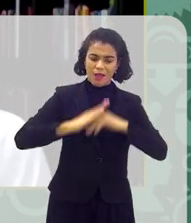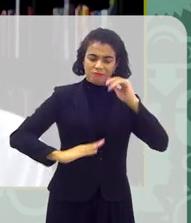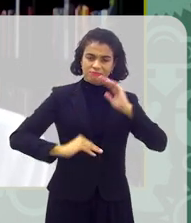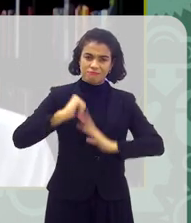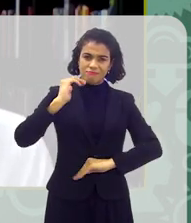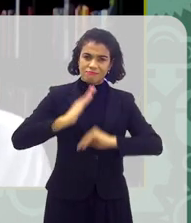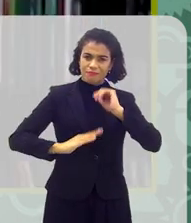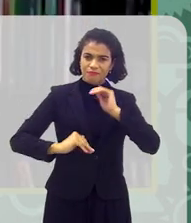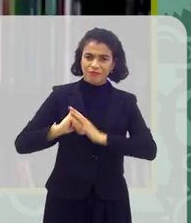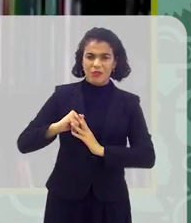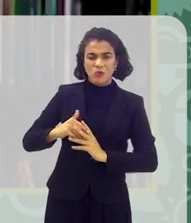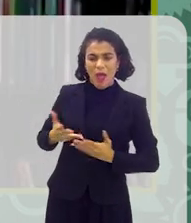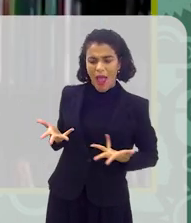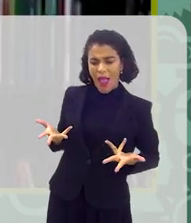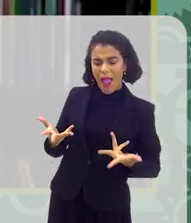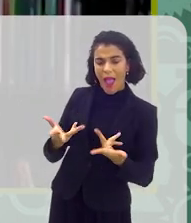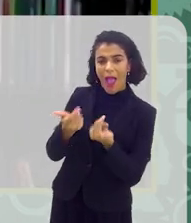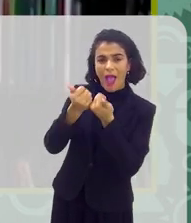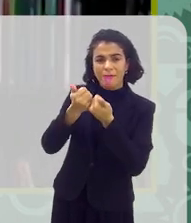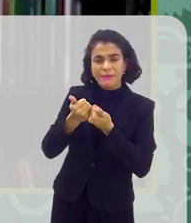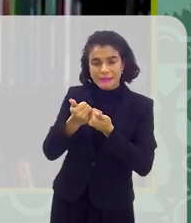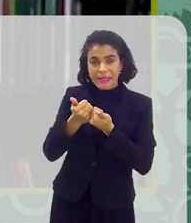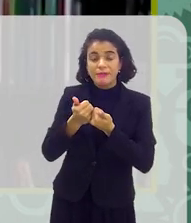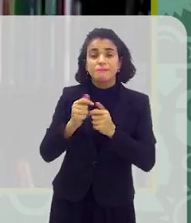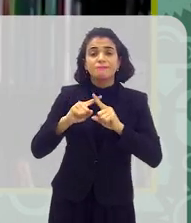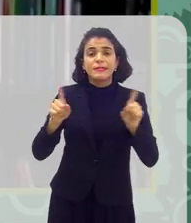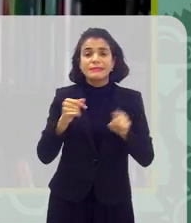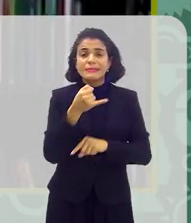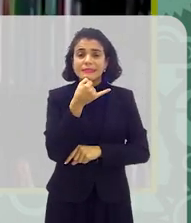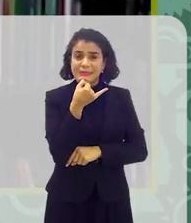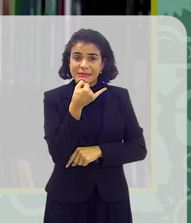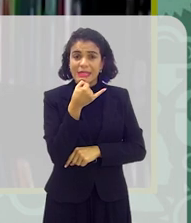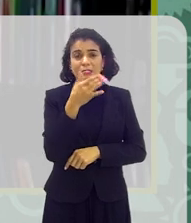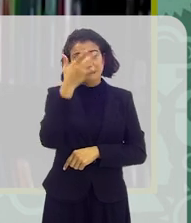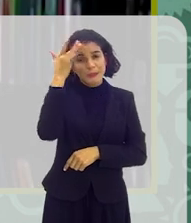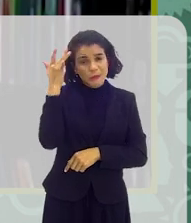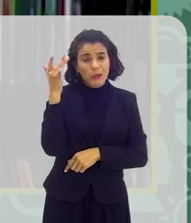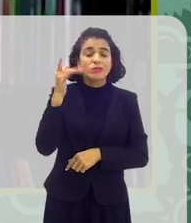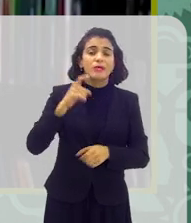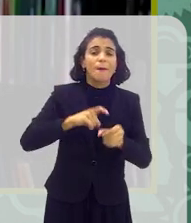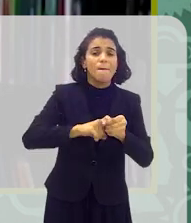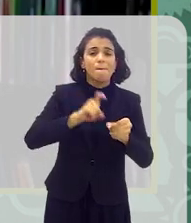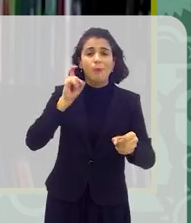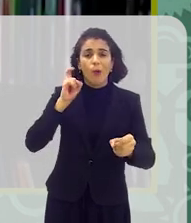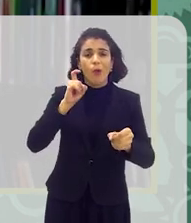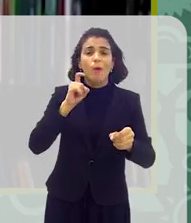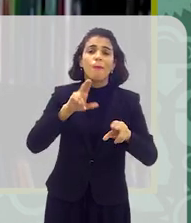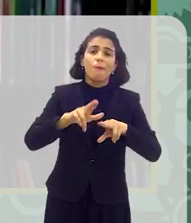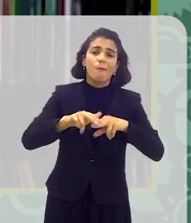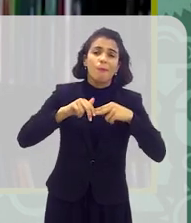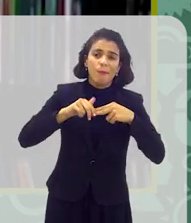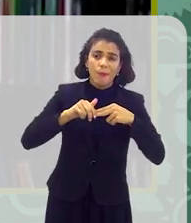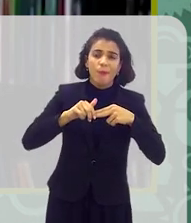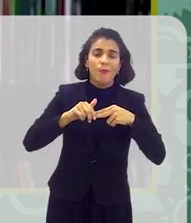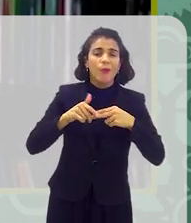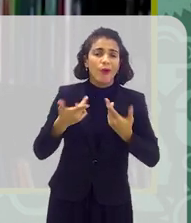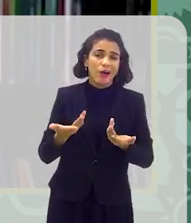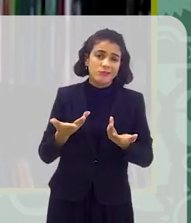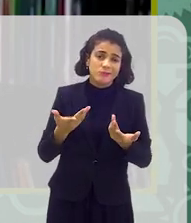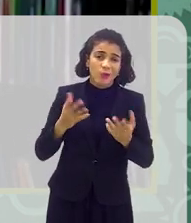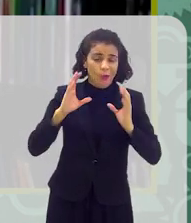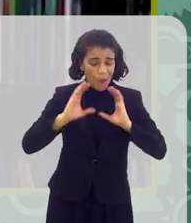técnica, pelos seus hard skills, mas infelizmente as pessoas são desligadas pelas soft